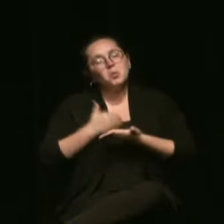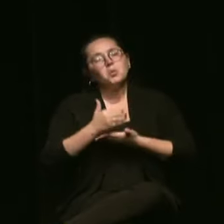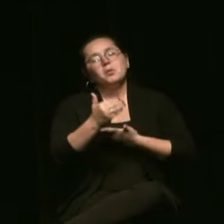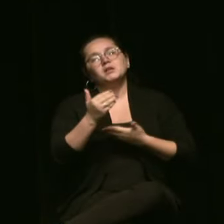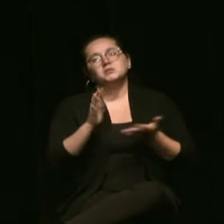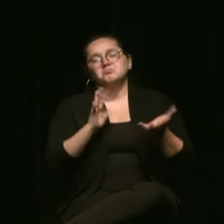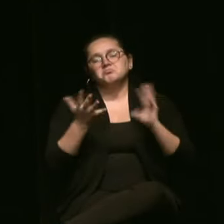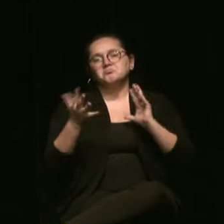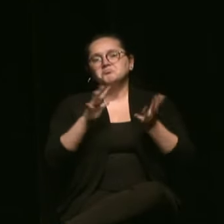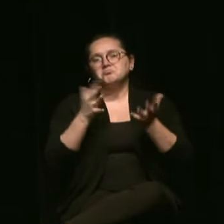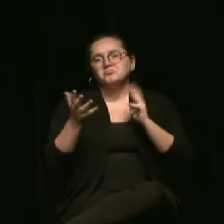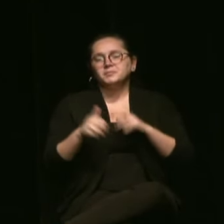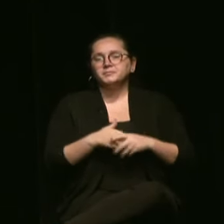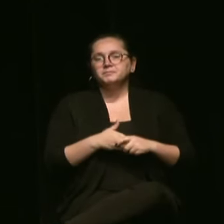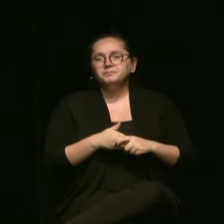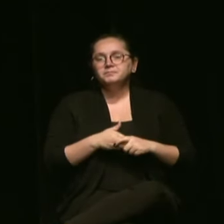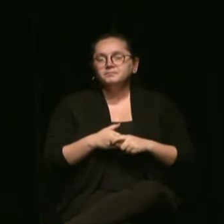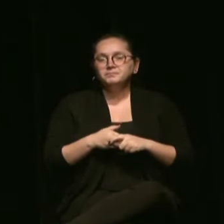desde